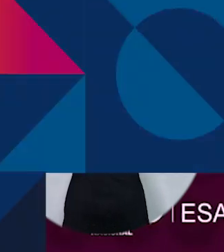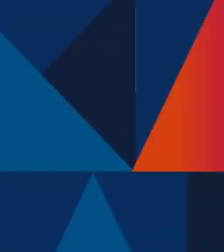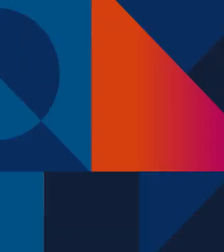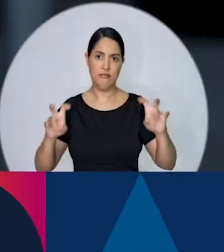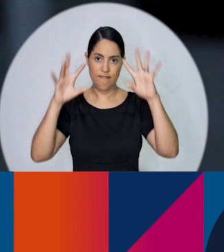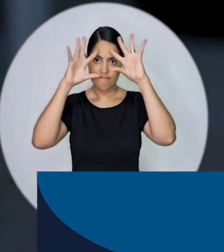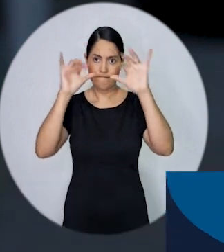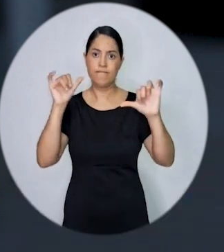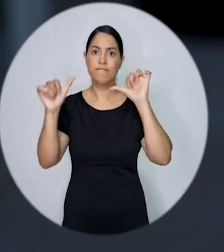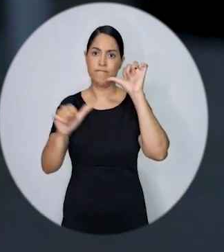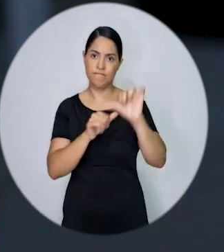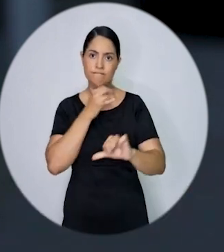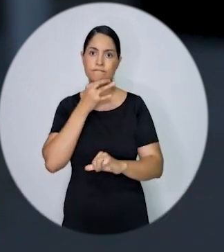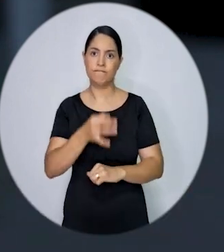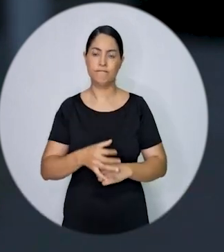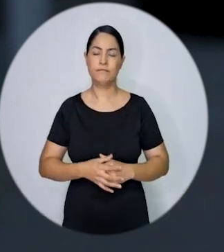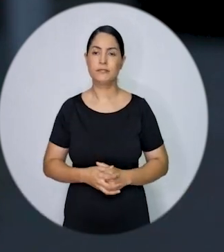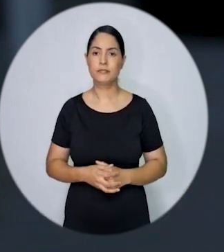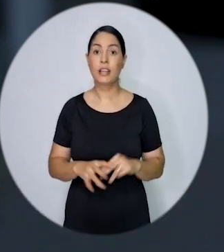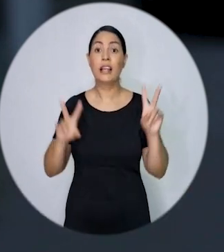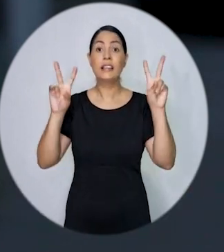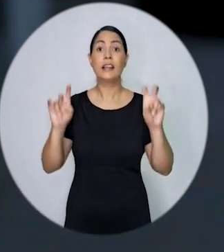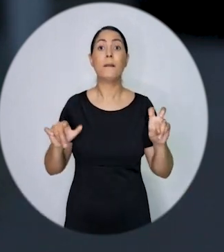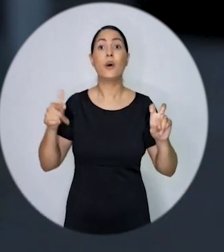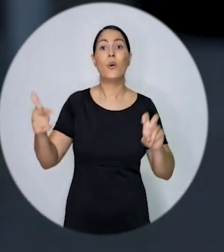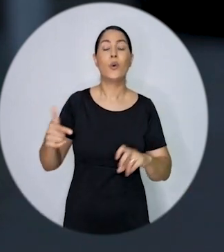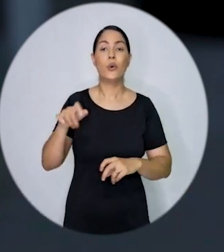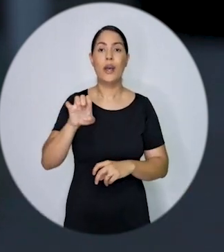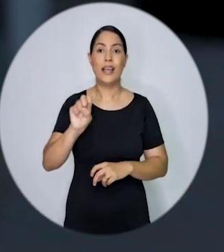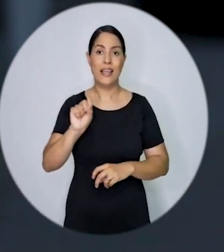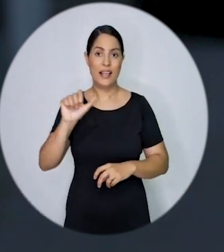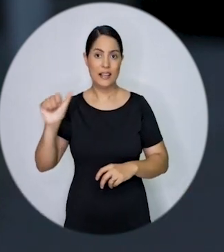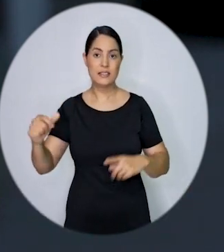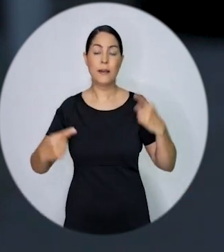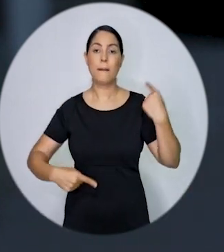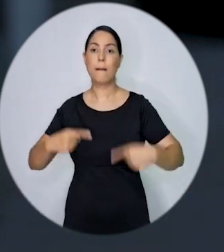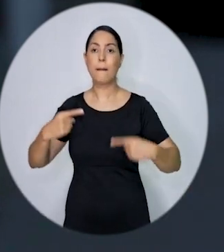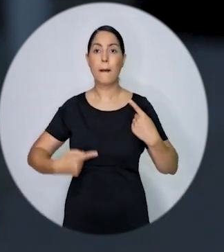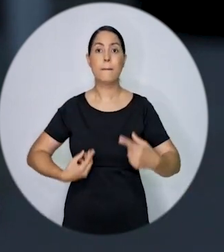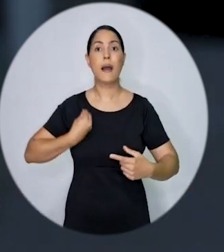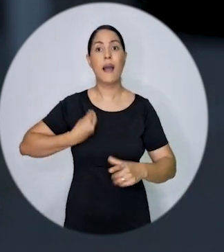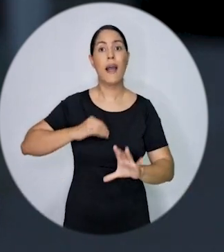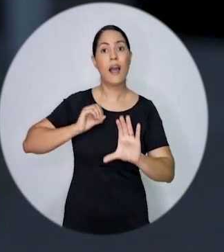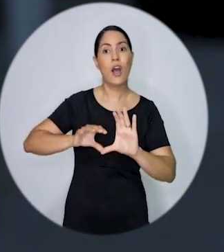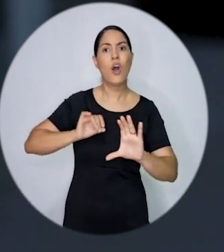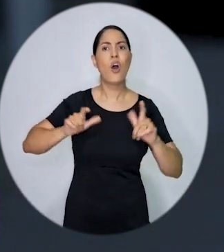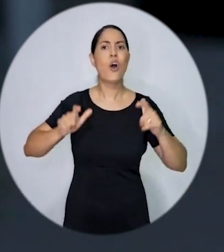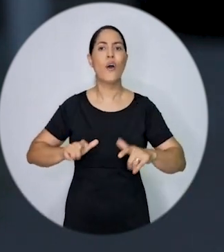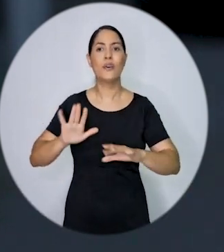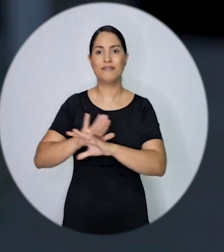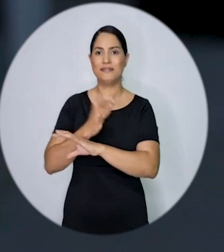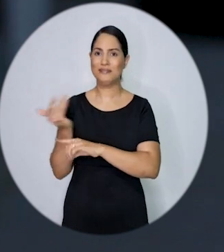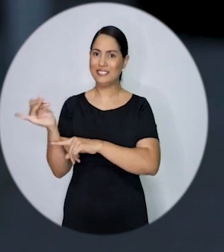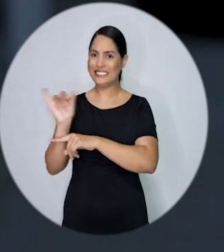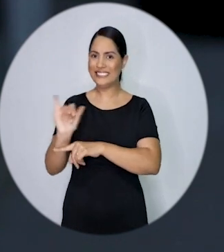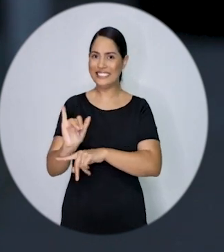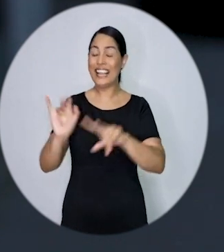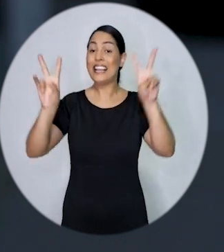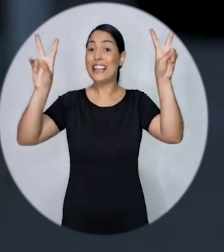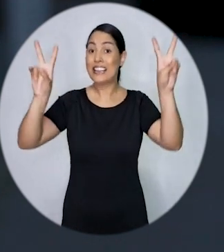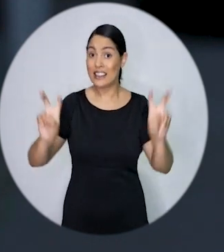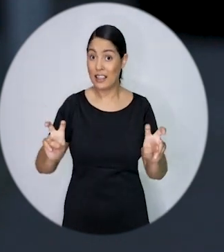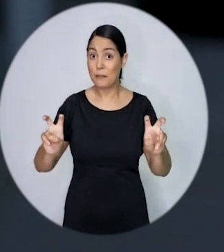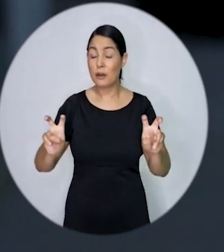tribunais. Mudando de assunto, a ESA Nacional realizou mais um debate ao vivo no canal do YouTube. E o tema tratou